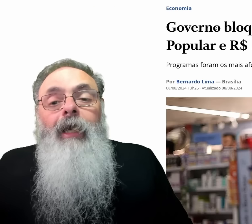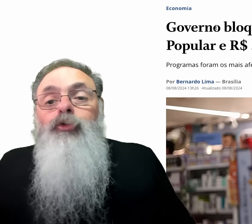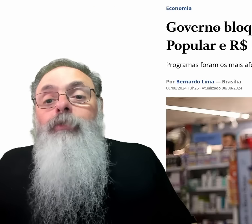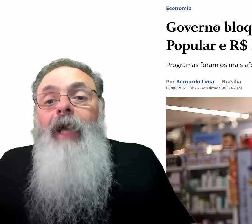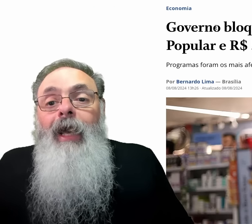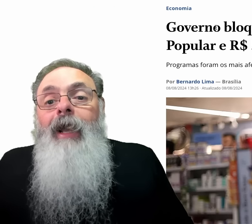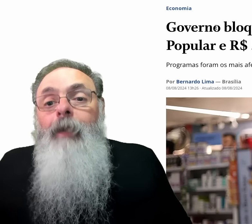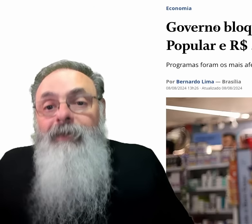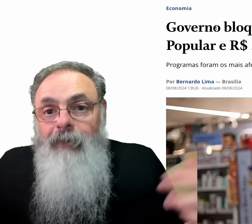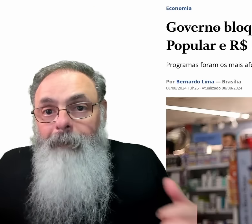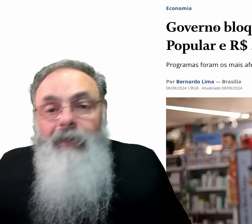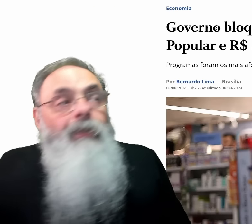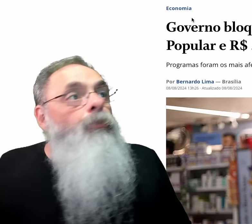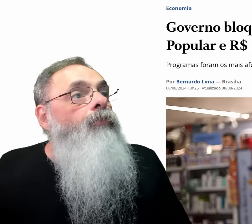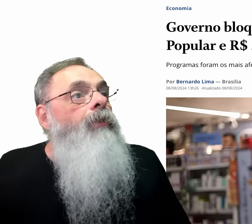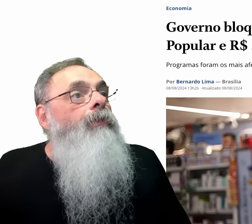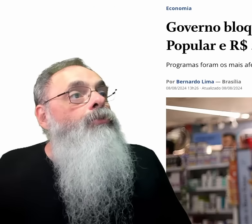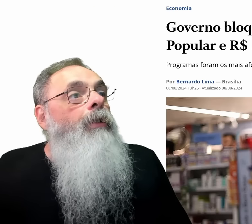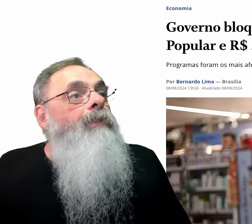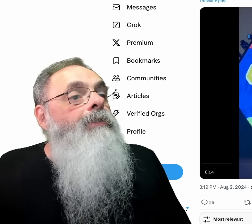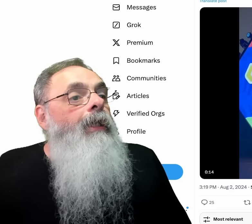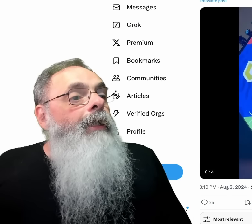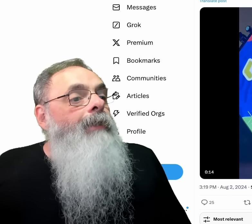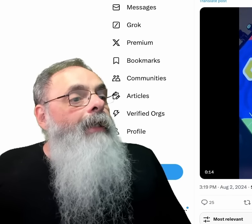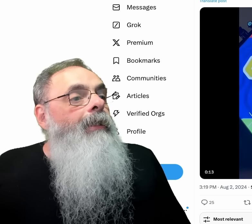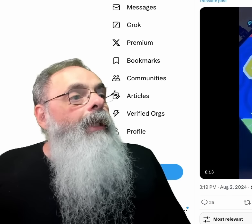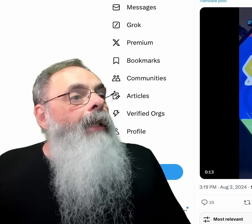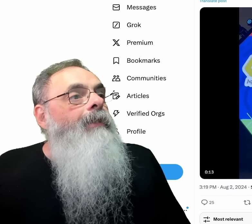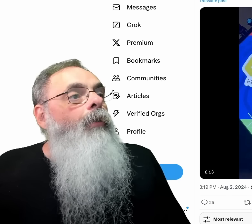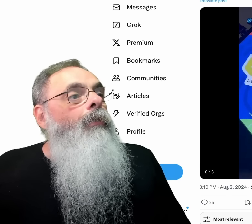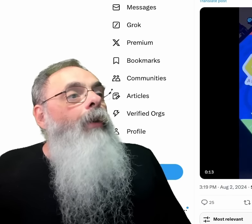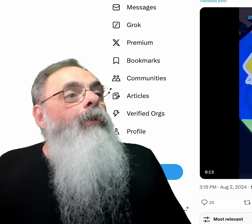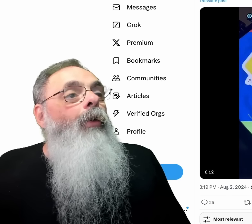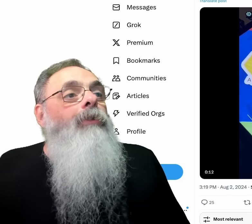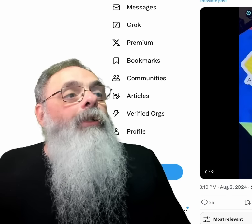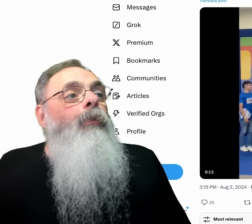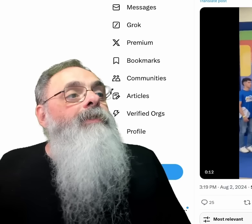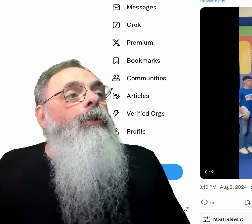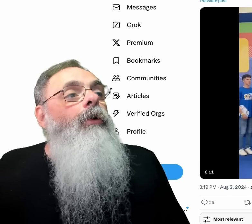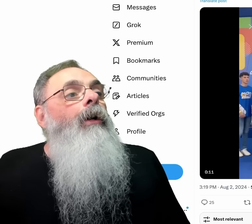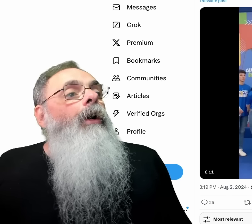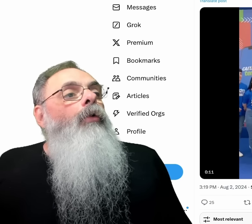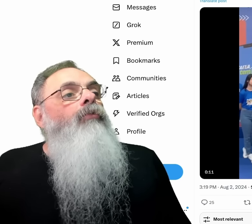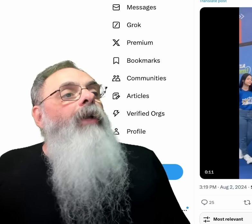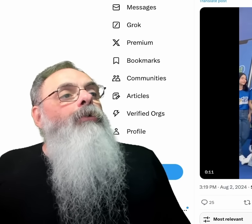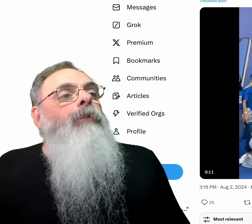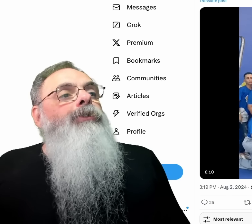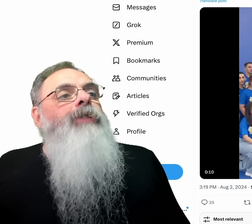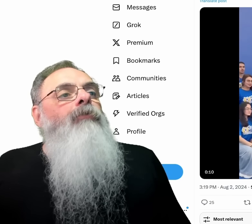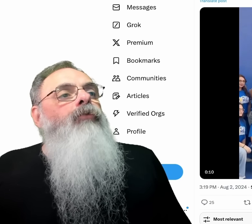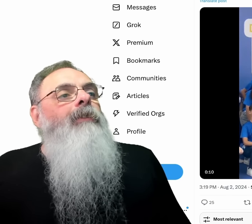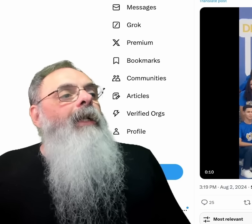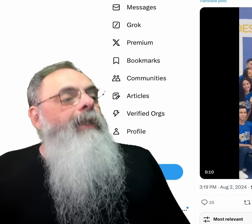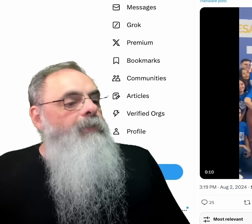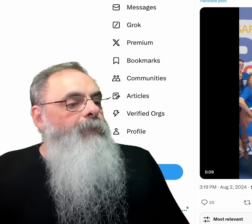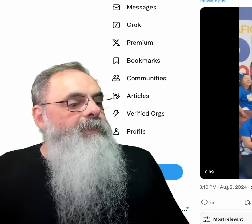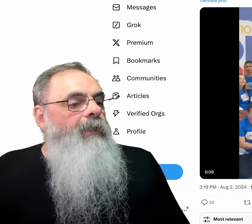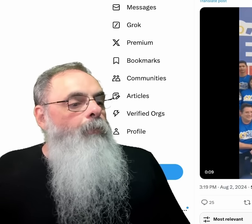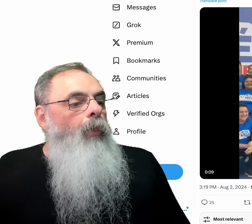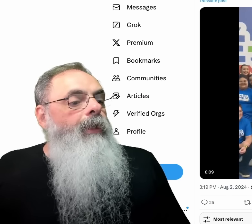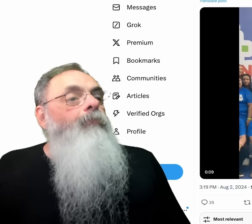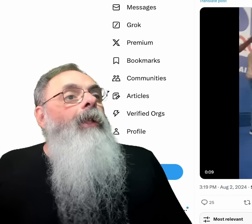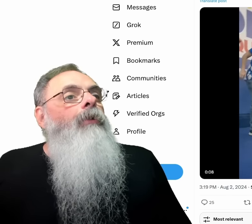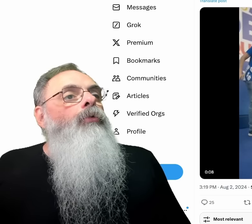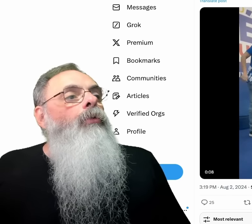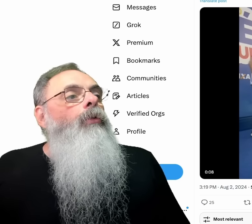tentar ajudar Acaba atrapalhando no final das contas tá aqui até o aqui ó outra coisa aqui ó governo Lula chega em Fortaleza paraa